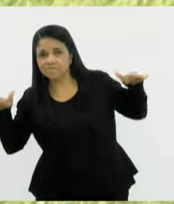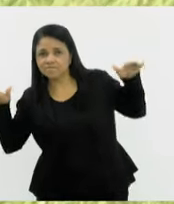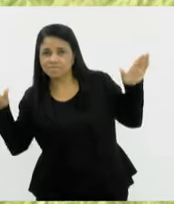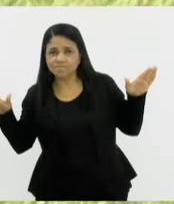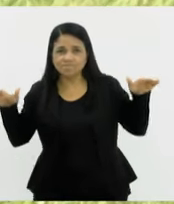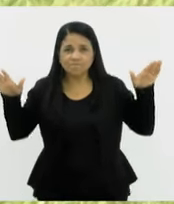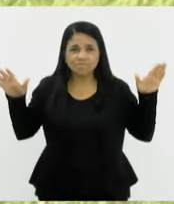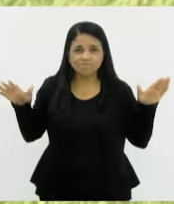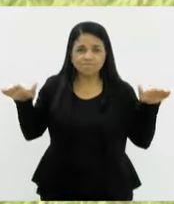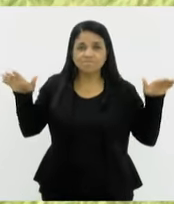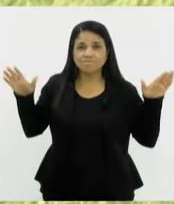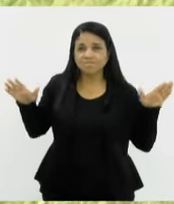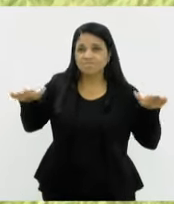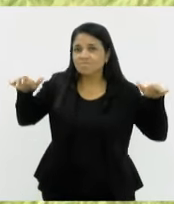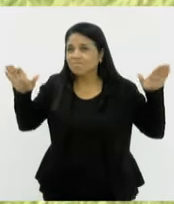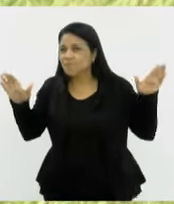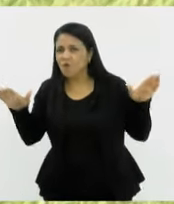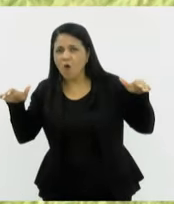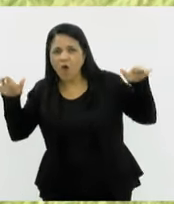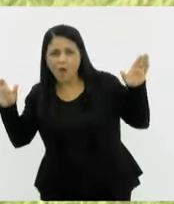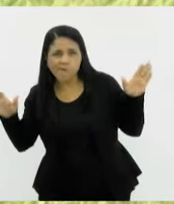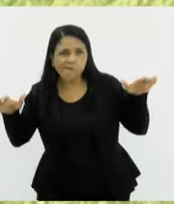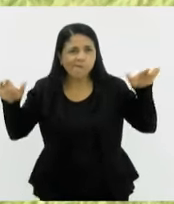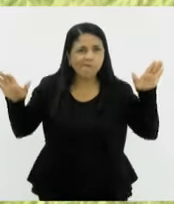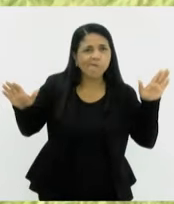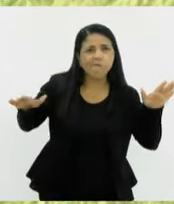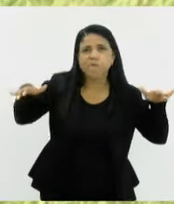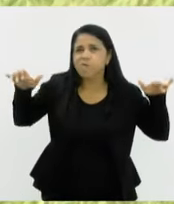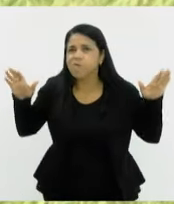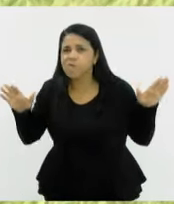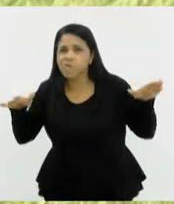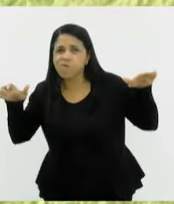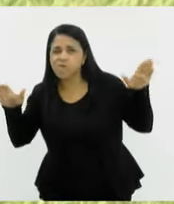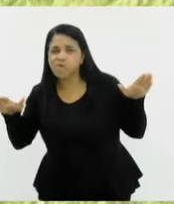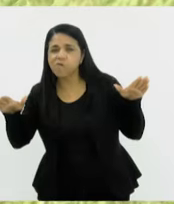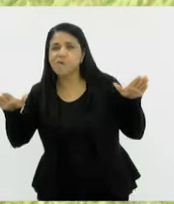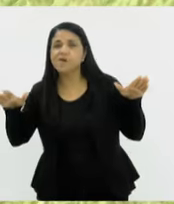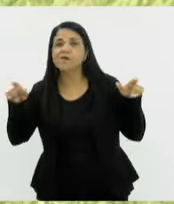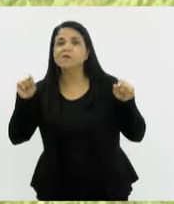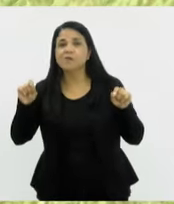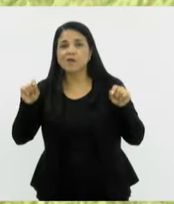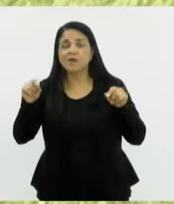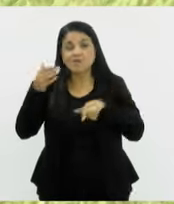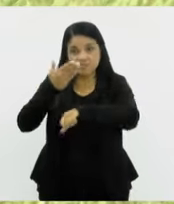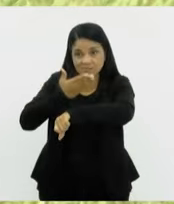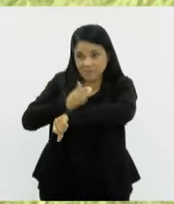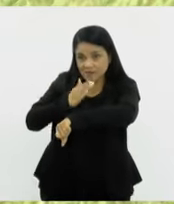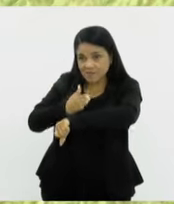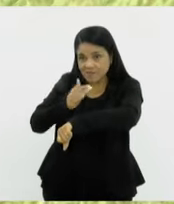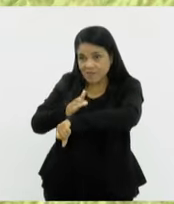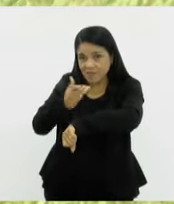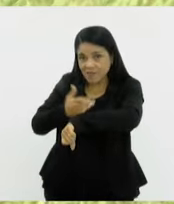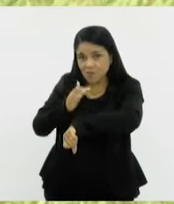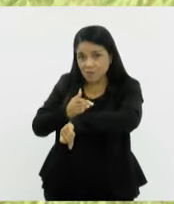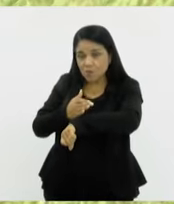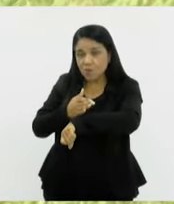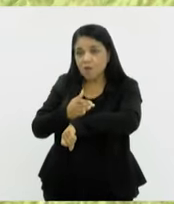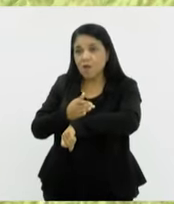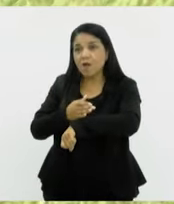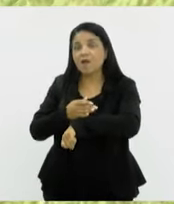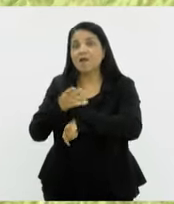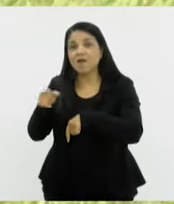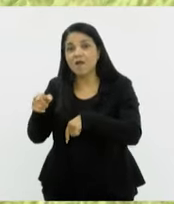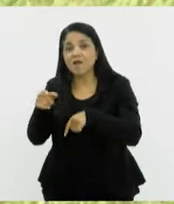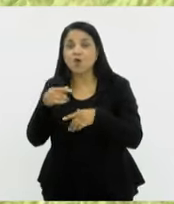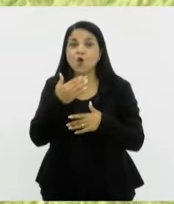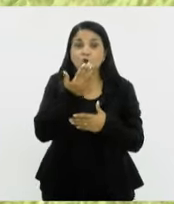a ave focal, né? Ela voa, e nisso nós fazemos, como nós treinamos ele a associar a luva, coisa boa,